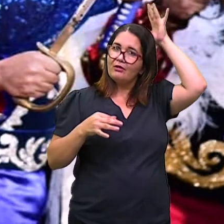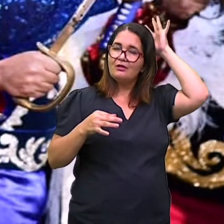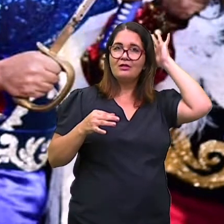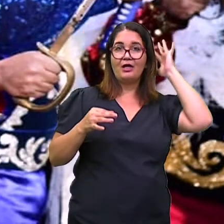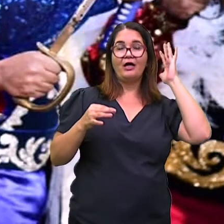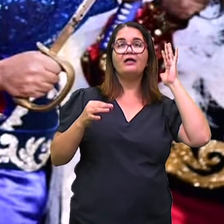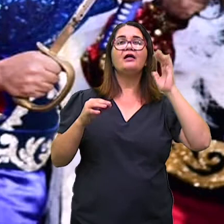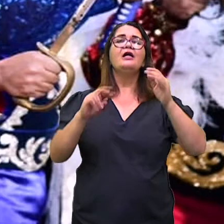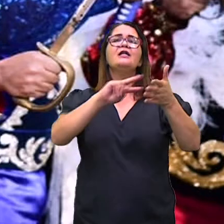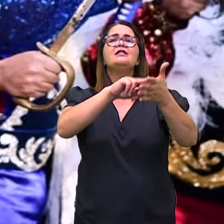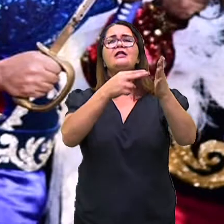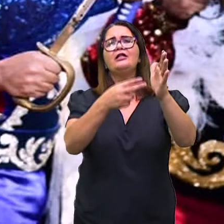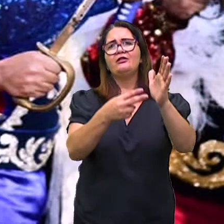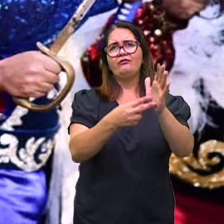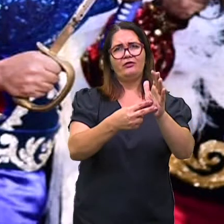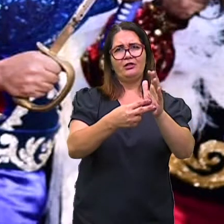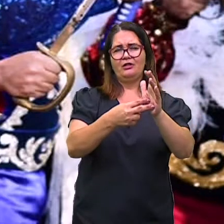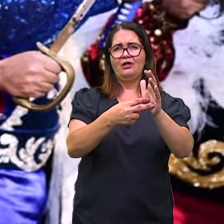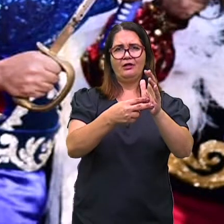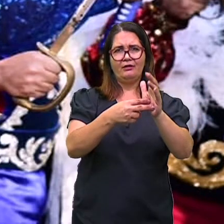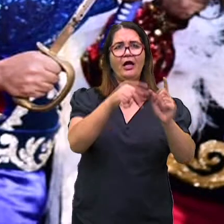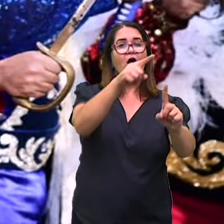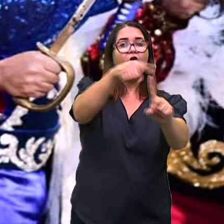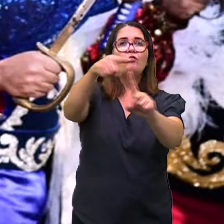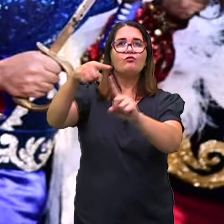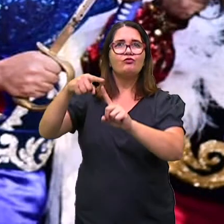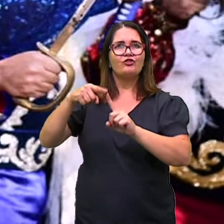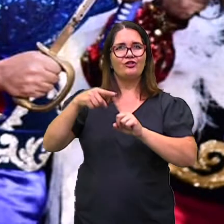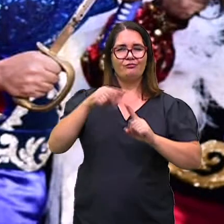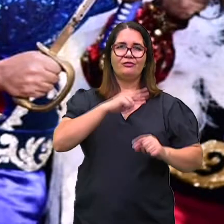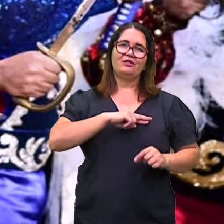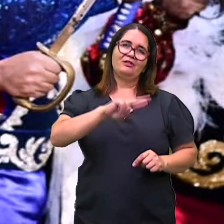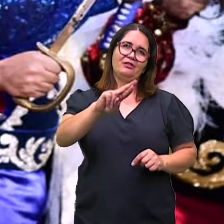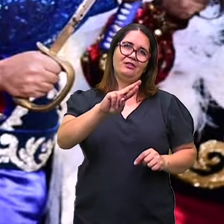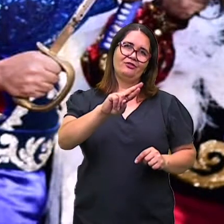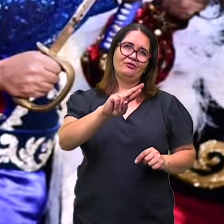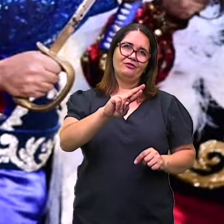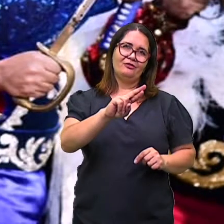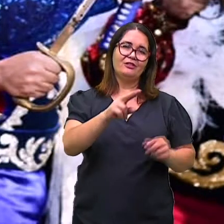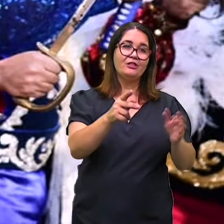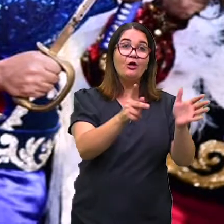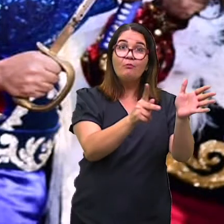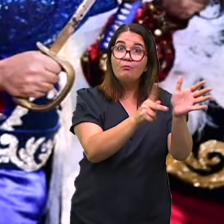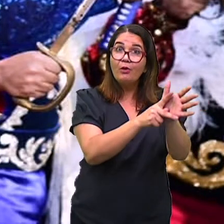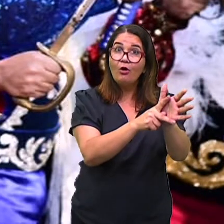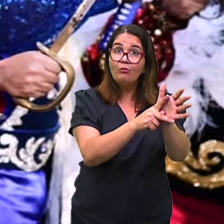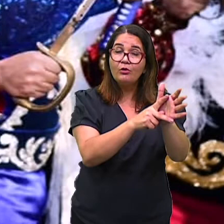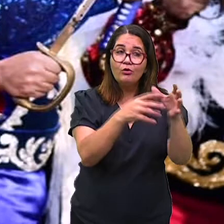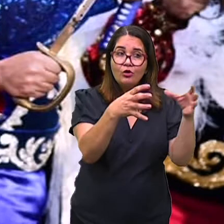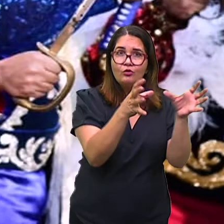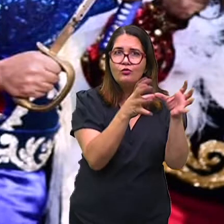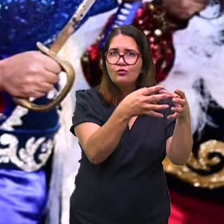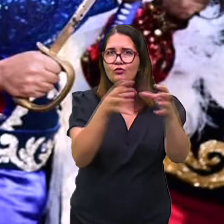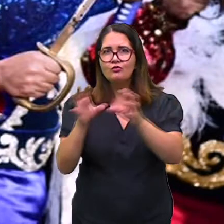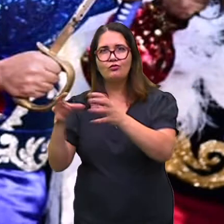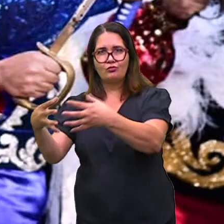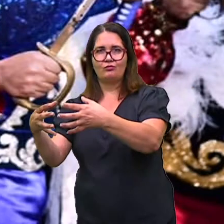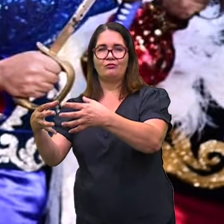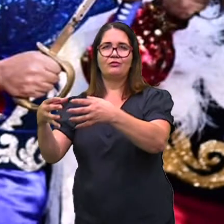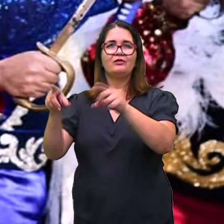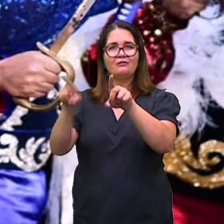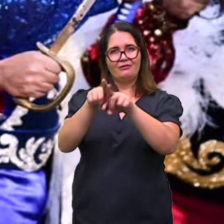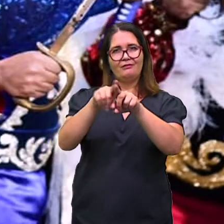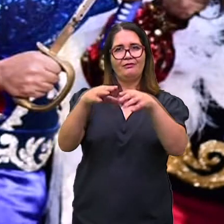pode ser a estrela para os mouros. Levam também uma lança com fitas na ponta, uma espada para o